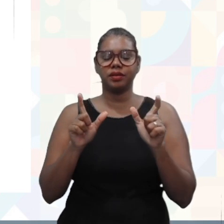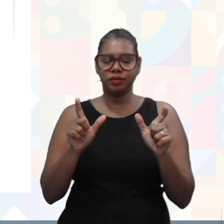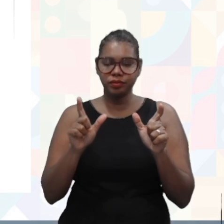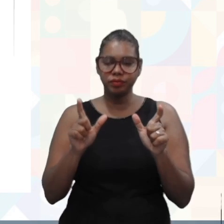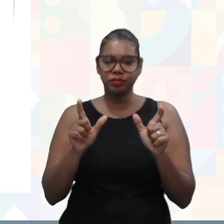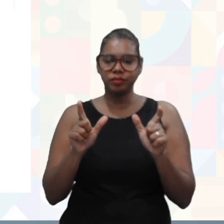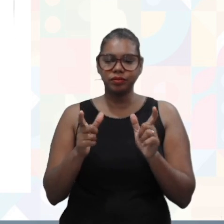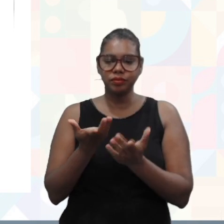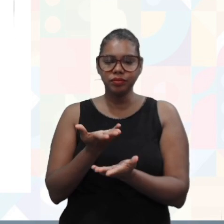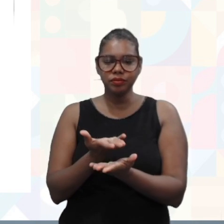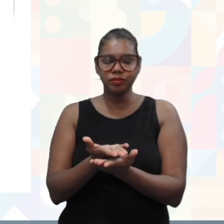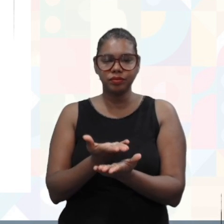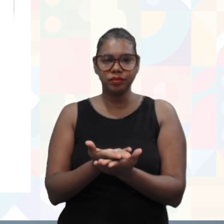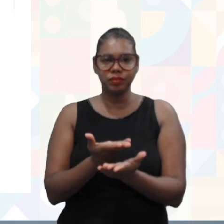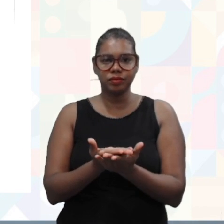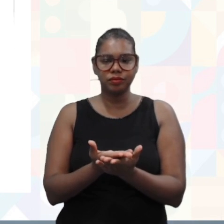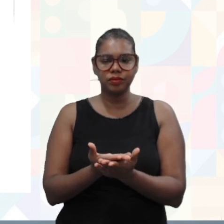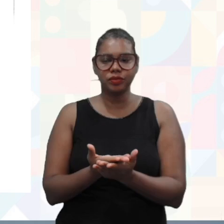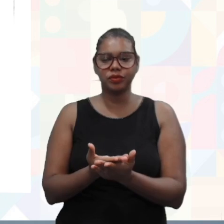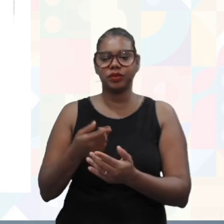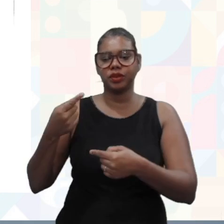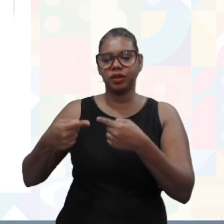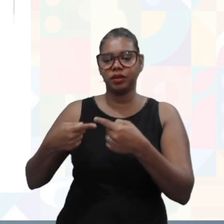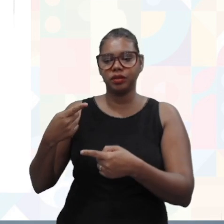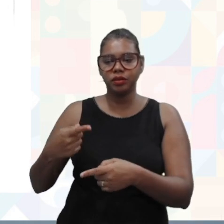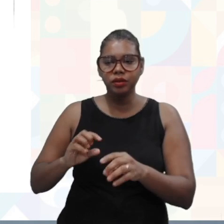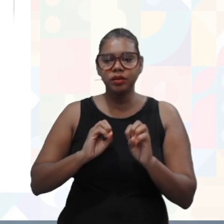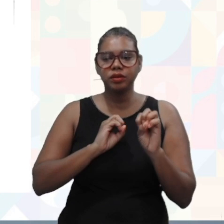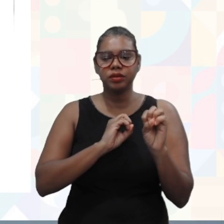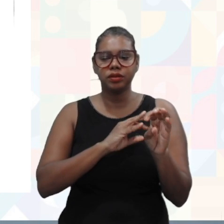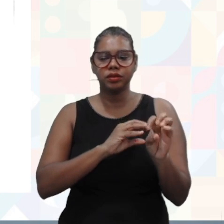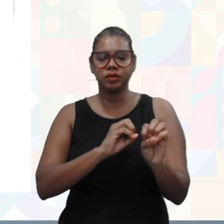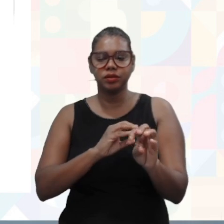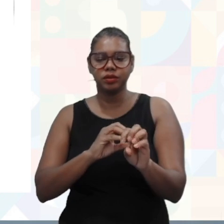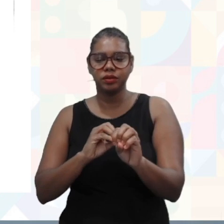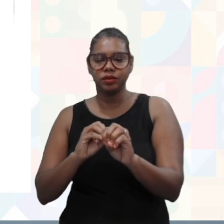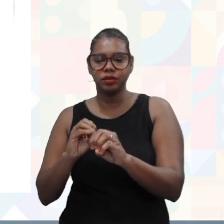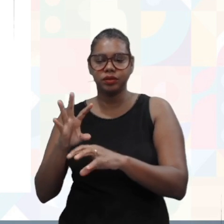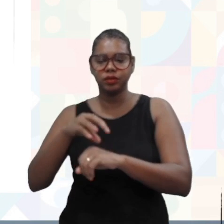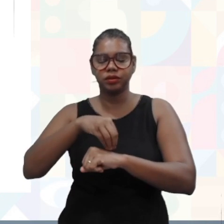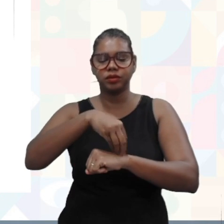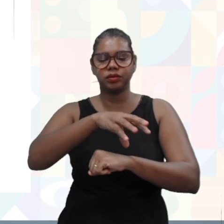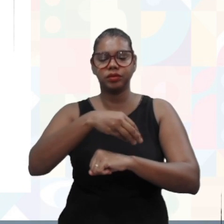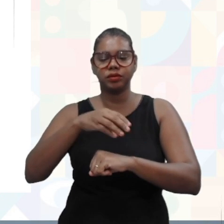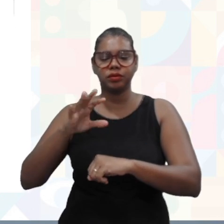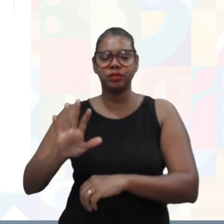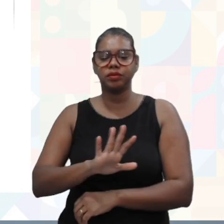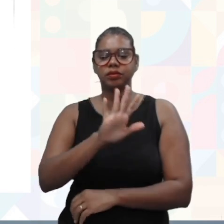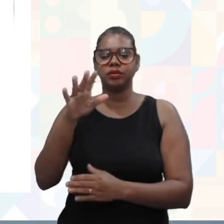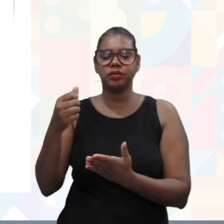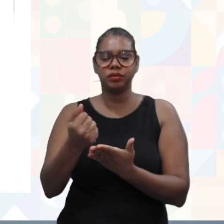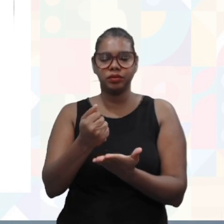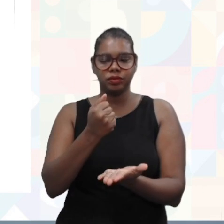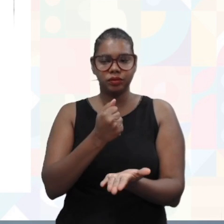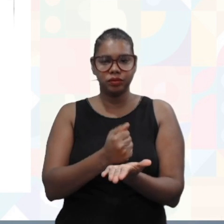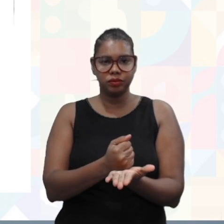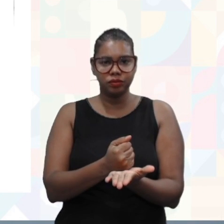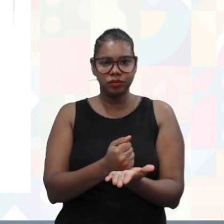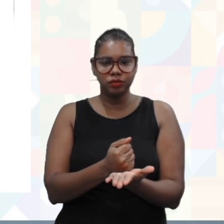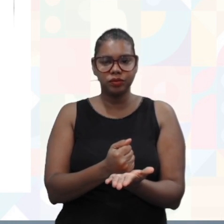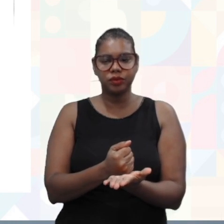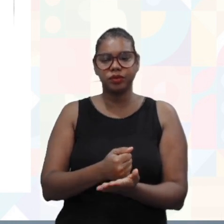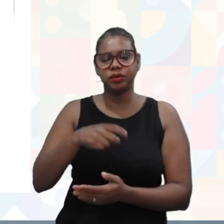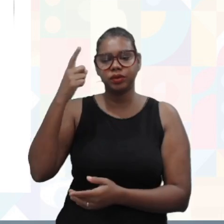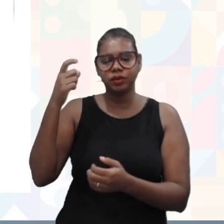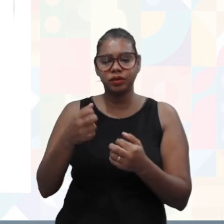que estuda as políticas educacionais, que é essa multiplicidade de documentos, de